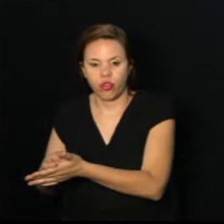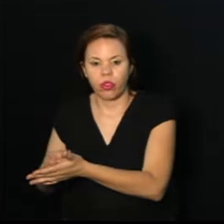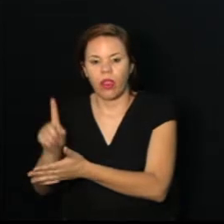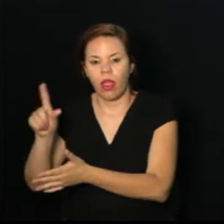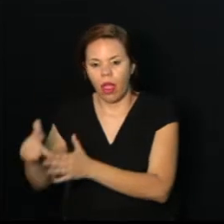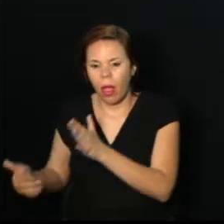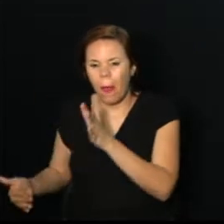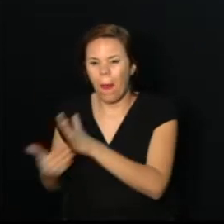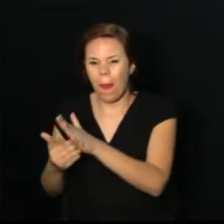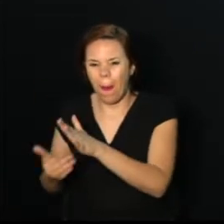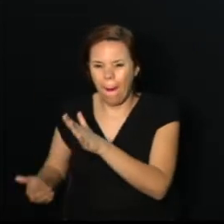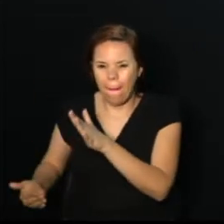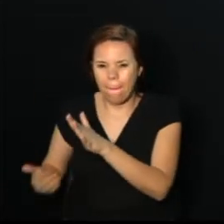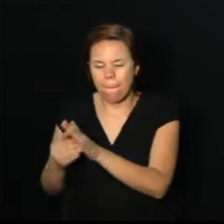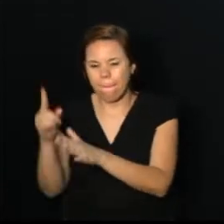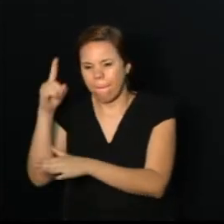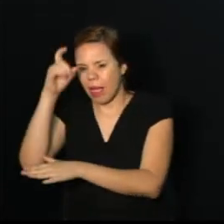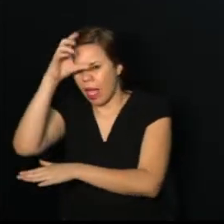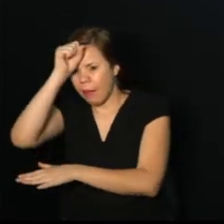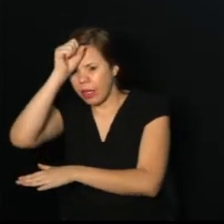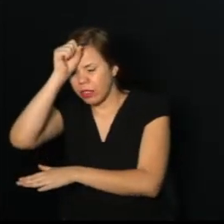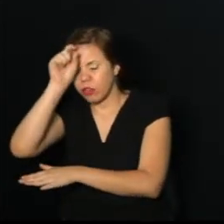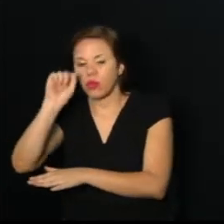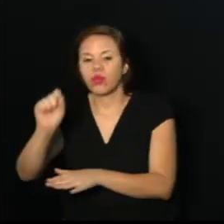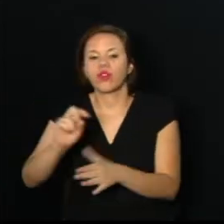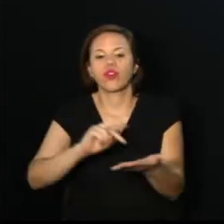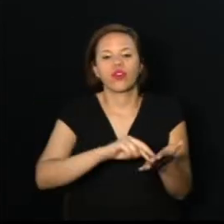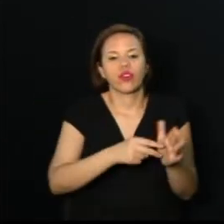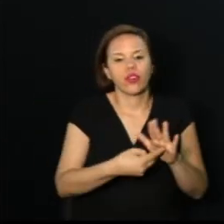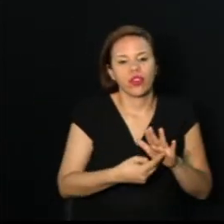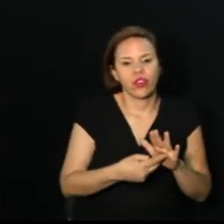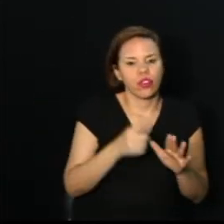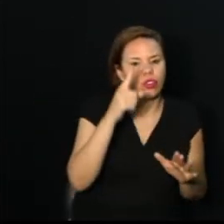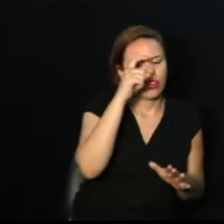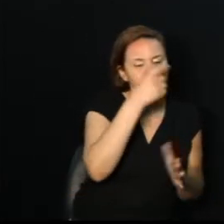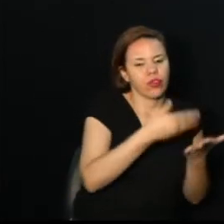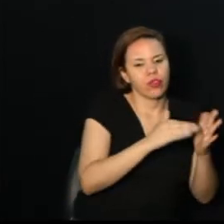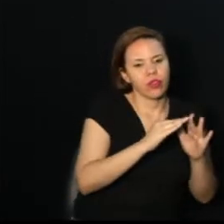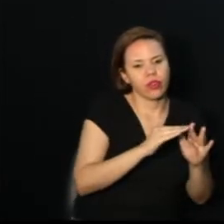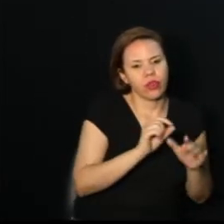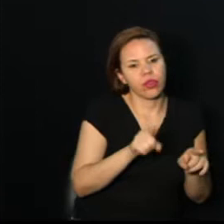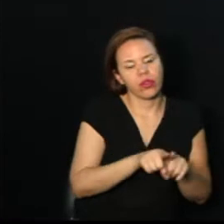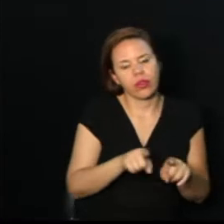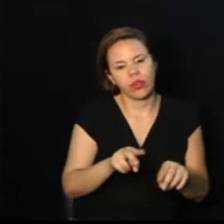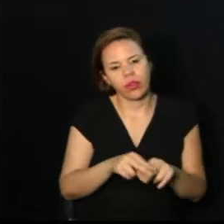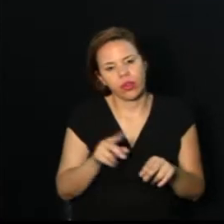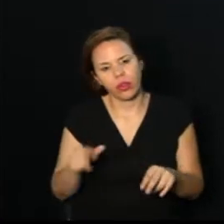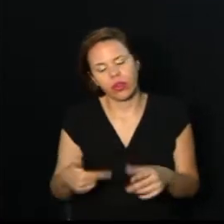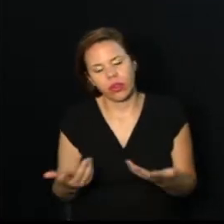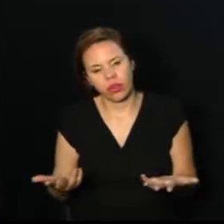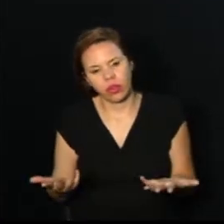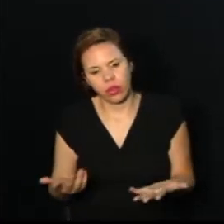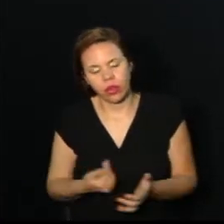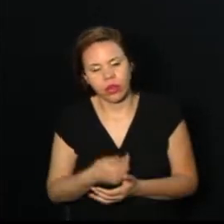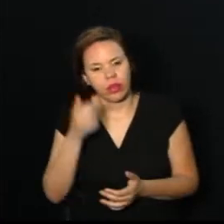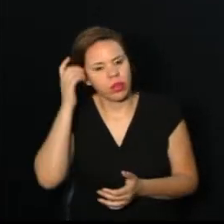de aprendizagem, do que é uma dificuldade escolar, portanto, um